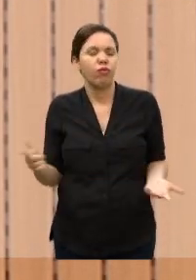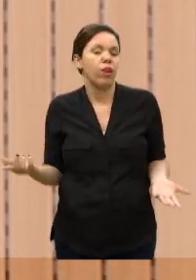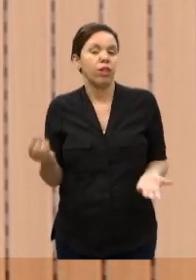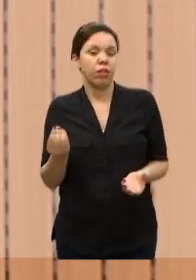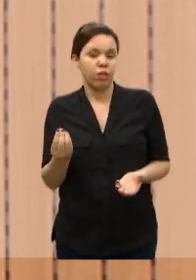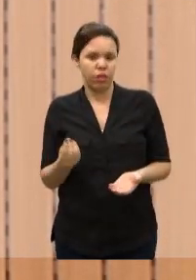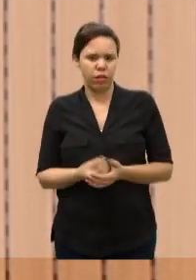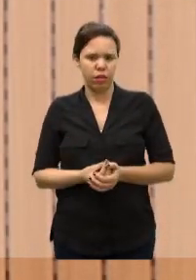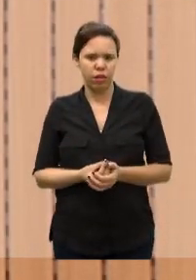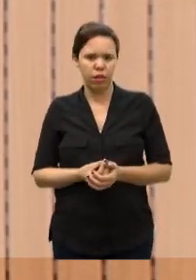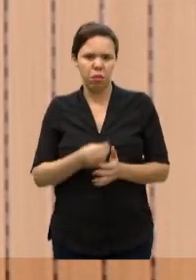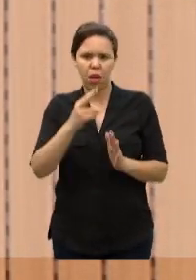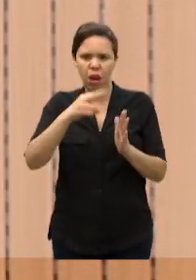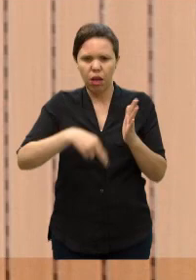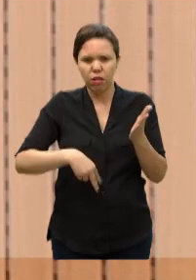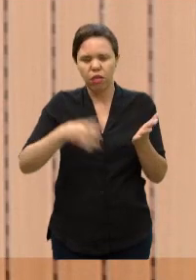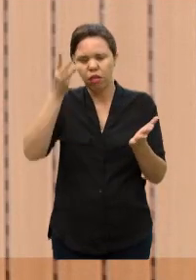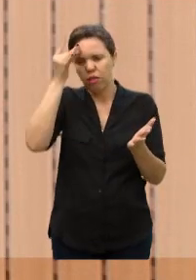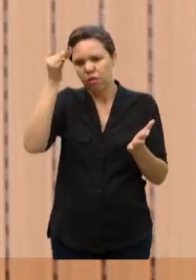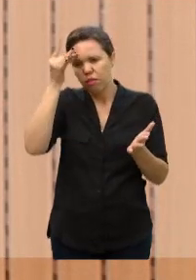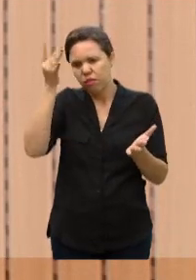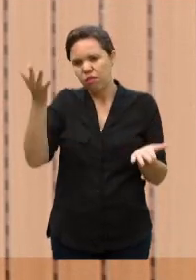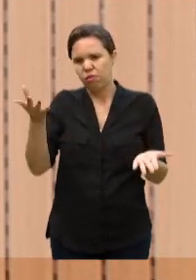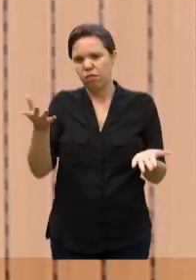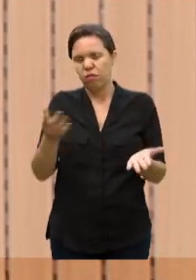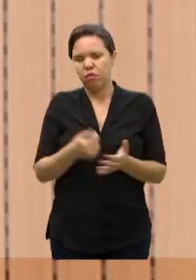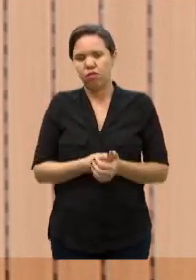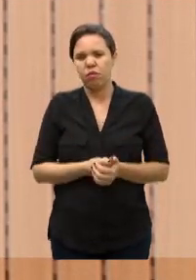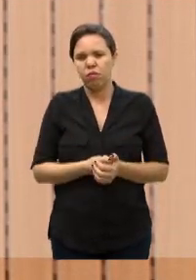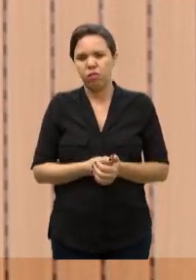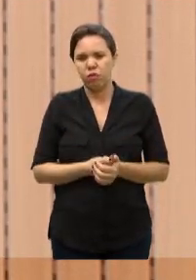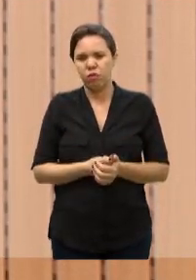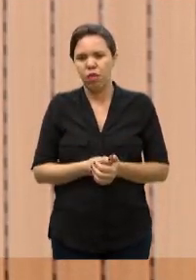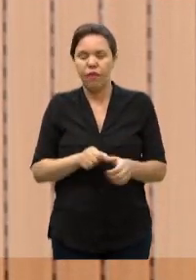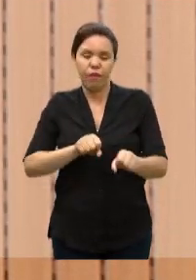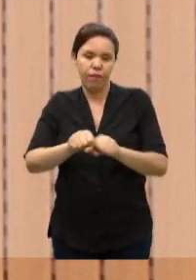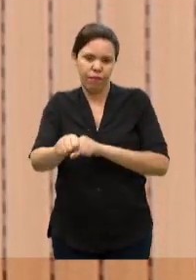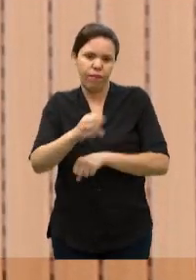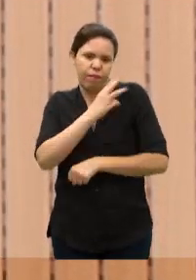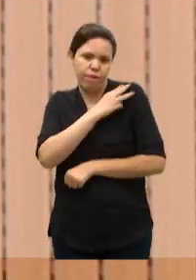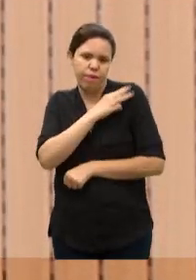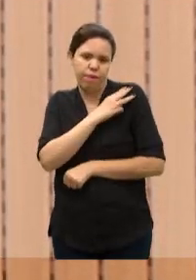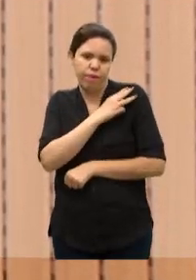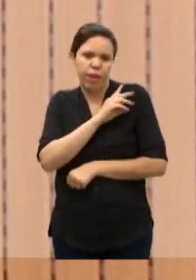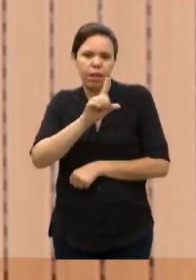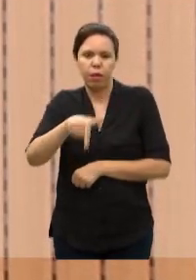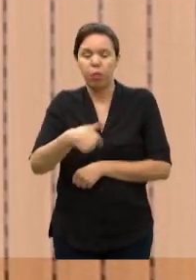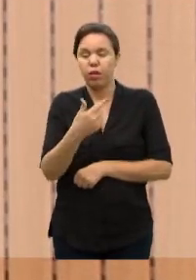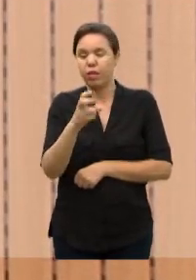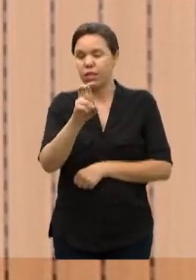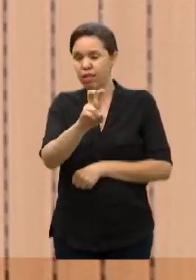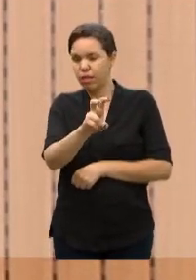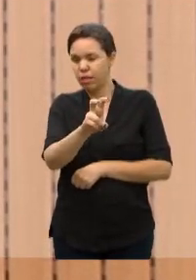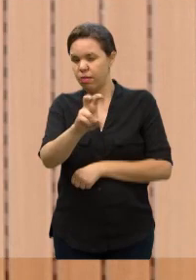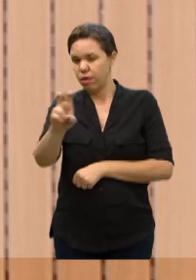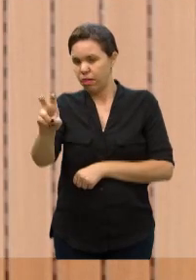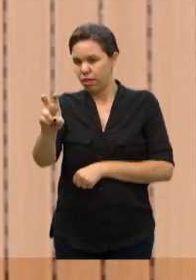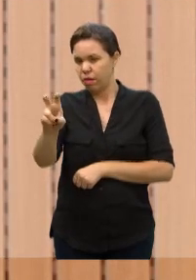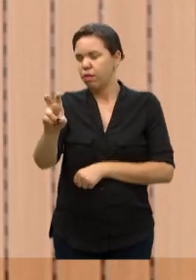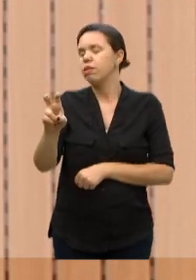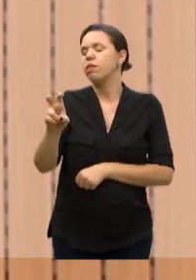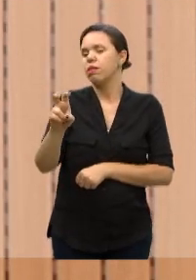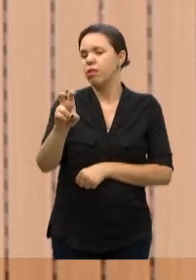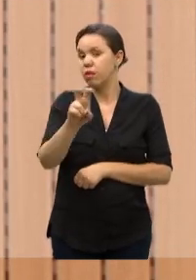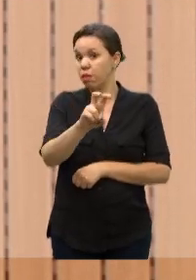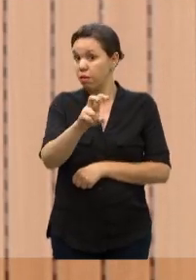tivesse uma boa leitura, pelo menos o colegial. E depois, com 55 anos,